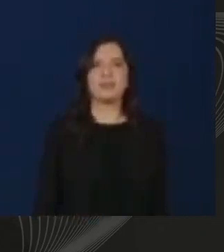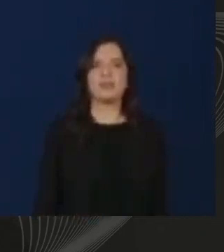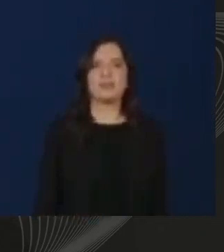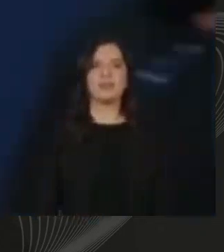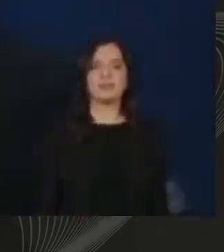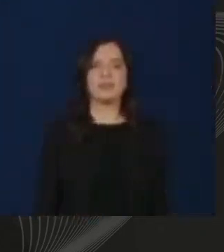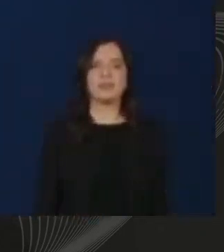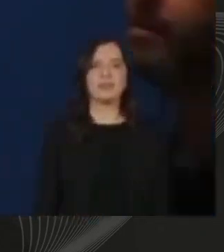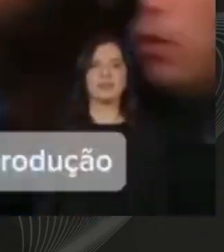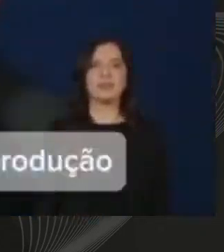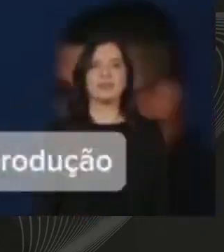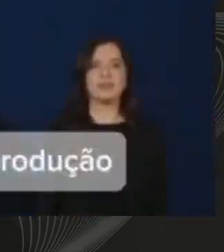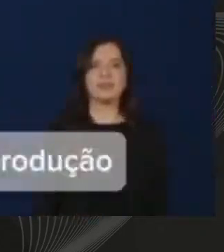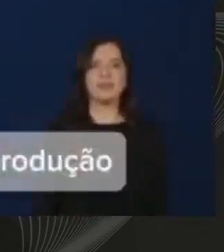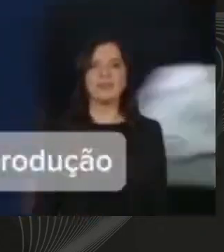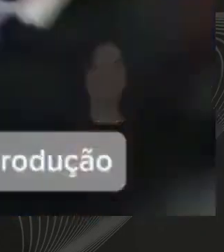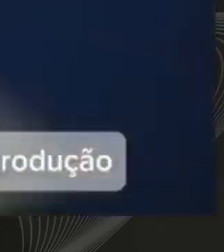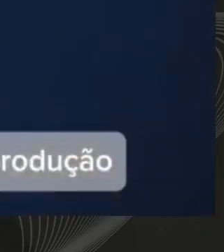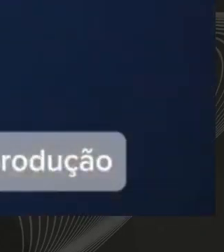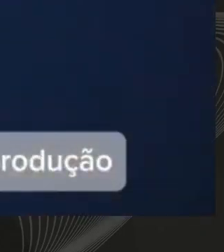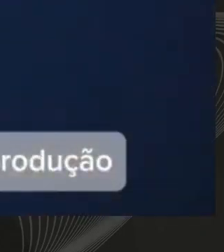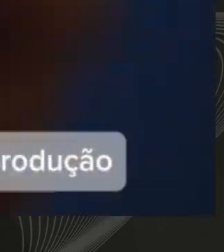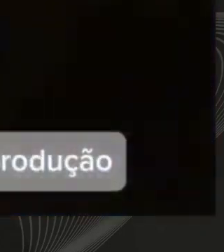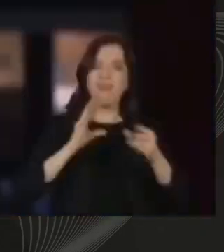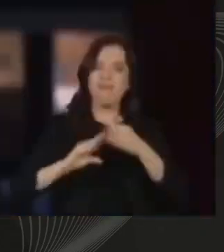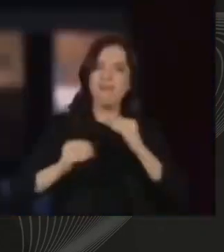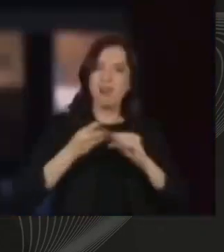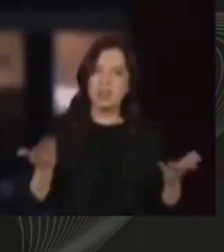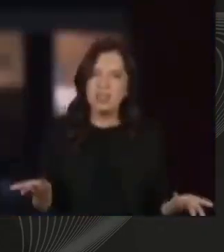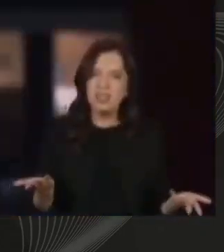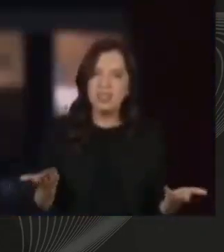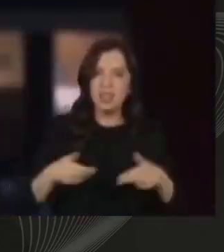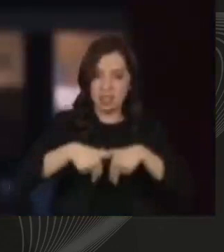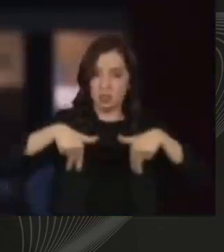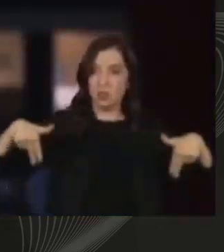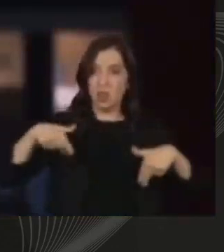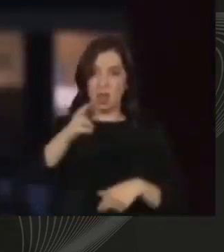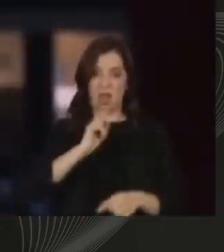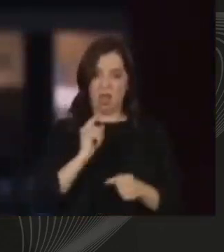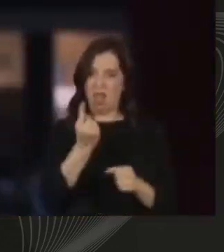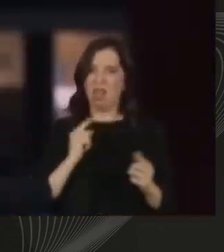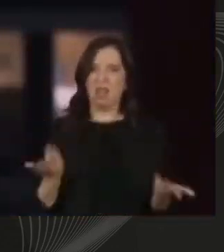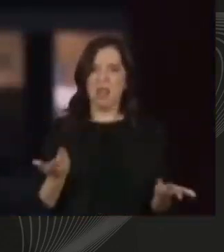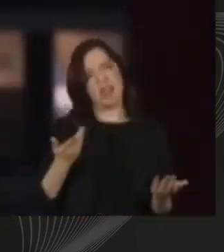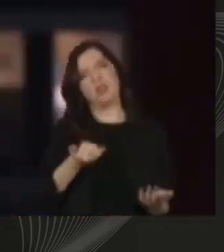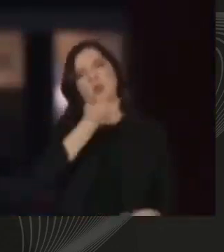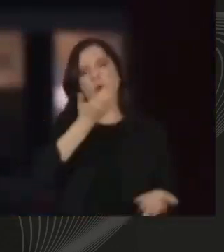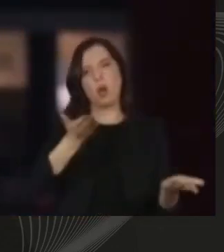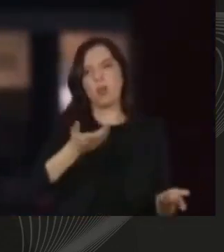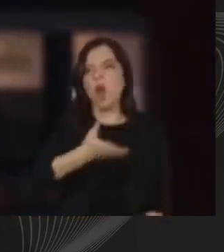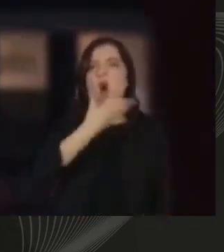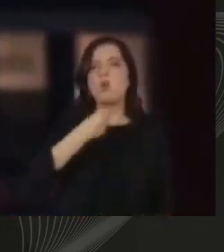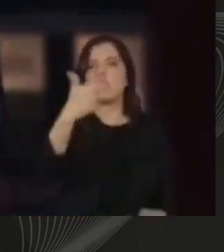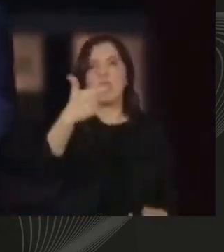Henrique Cardoso e Eduardo Suplicy. Foi uma campanha de muito baixo nível em algumas acusações.